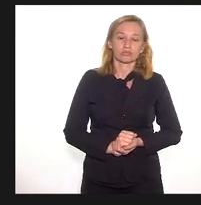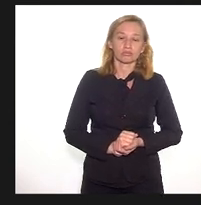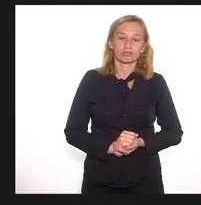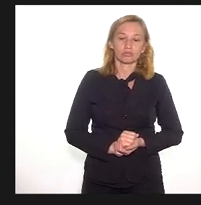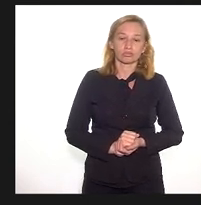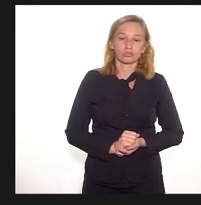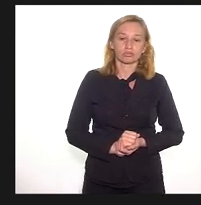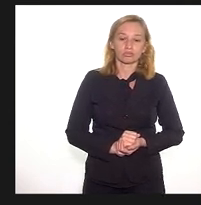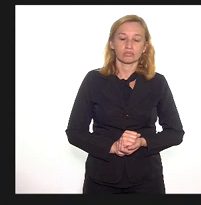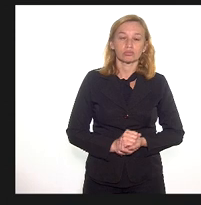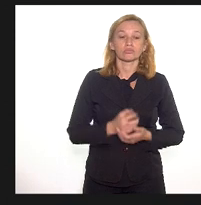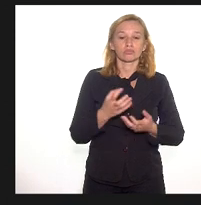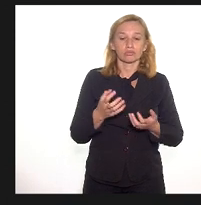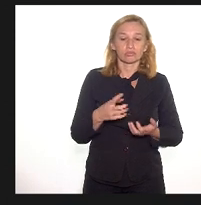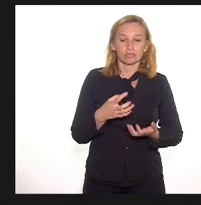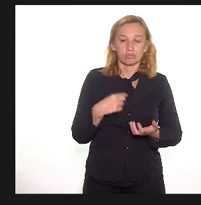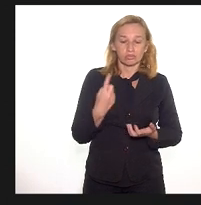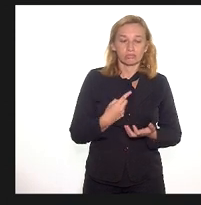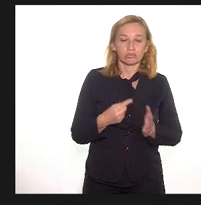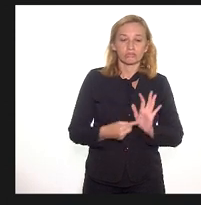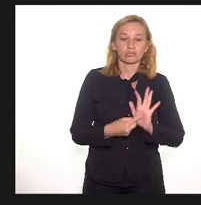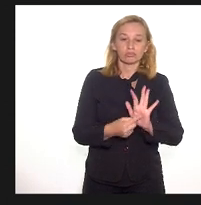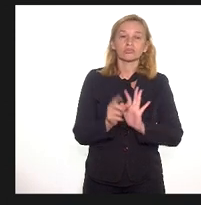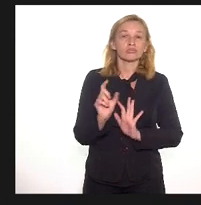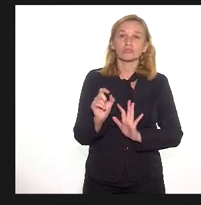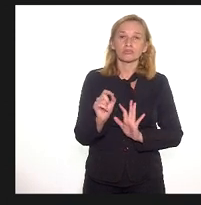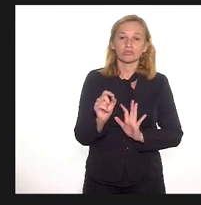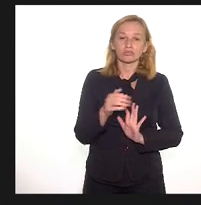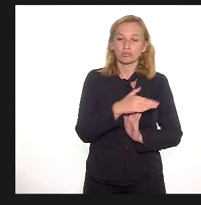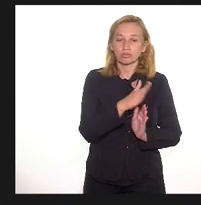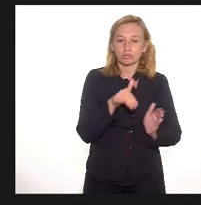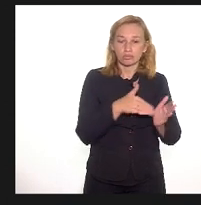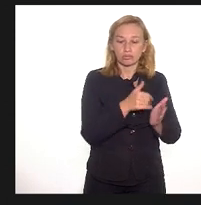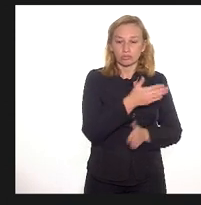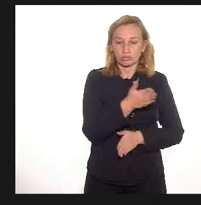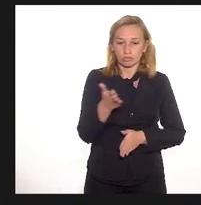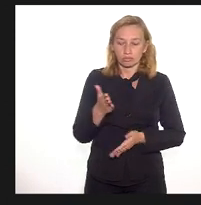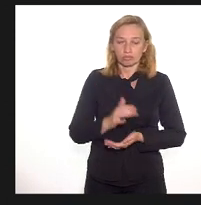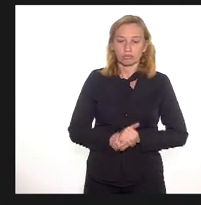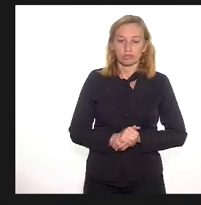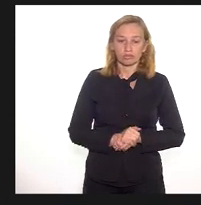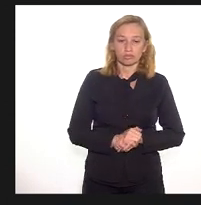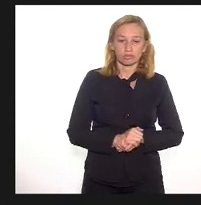e é em cima disso que a gente destaca aqui para os senhores e senhoras o seguinte.